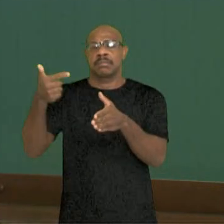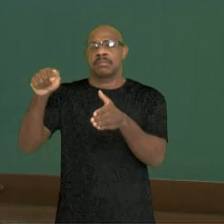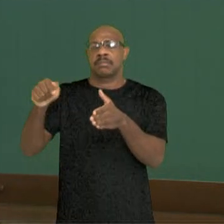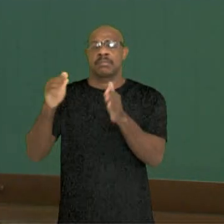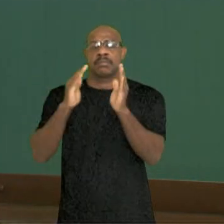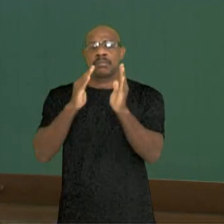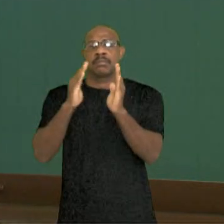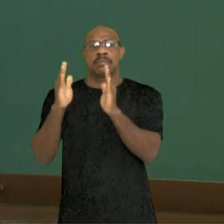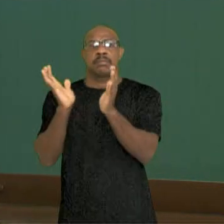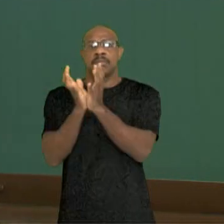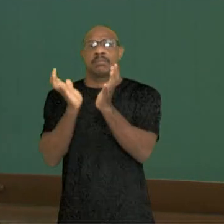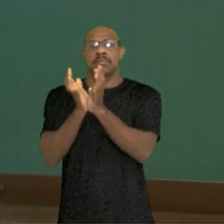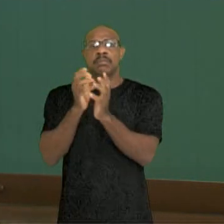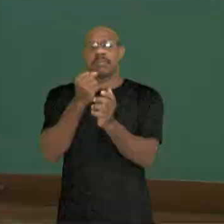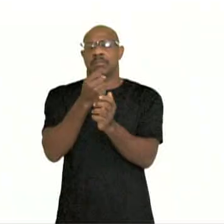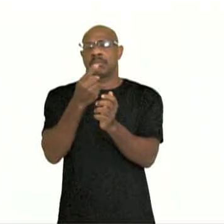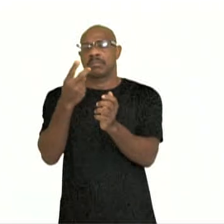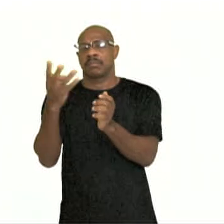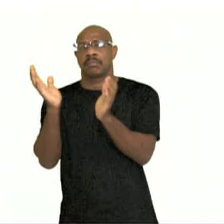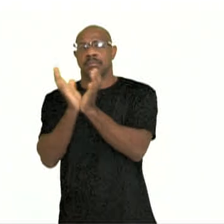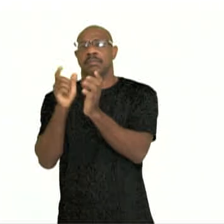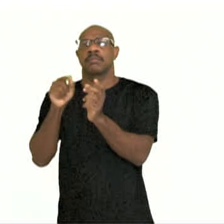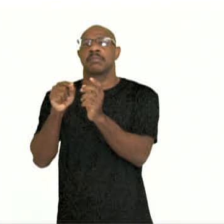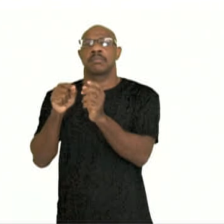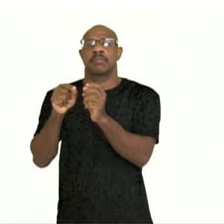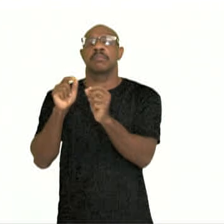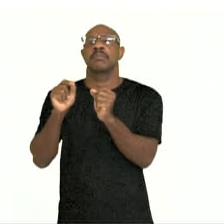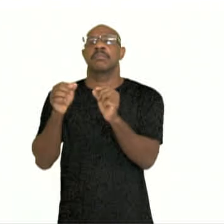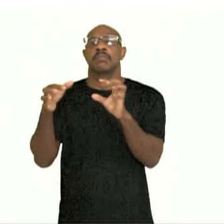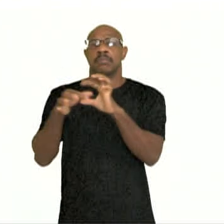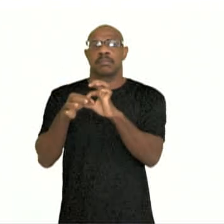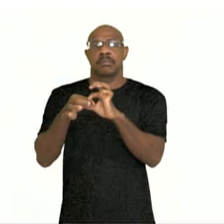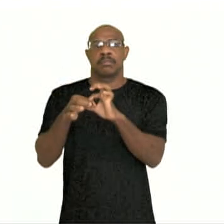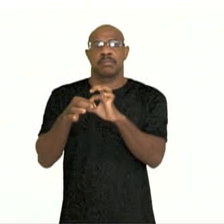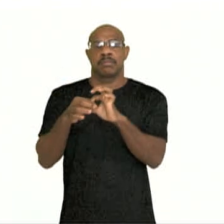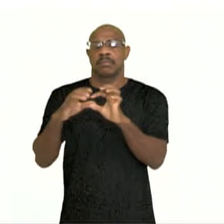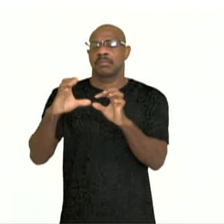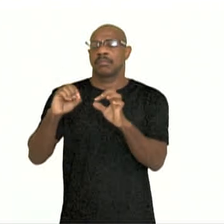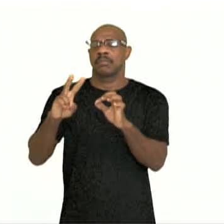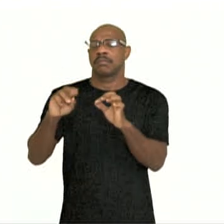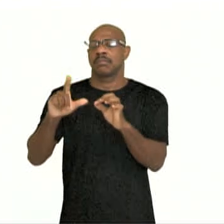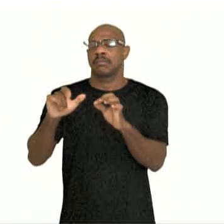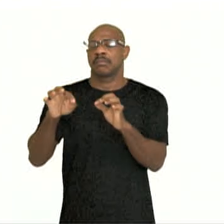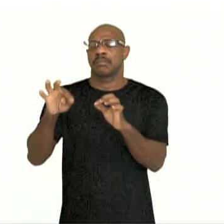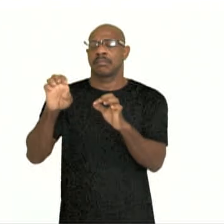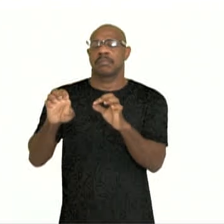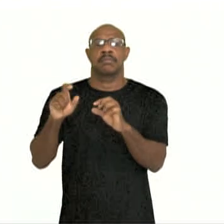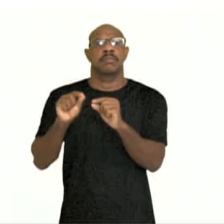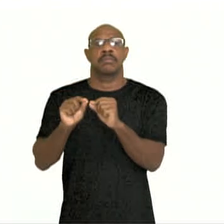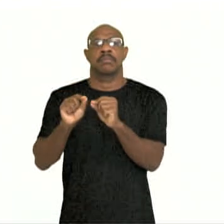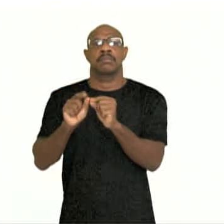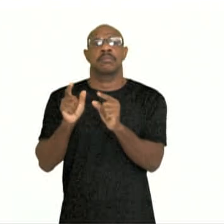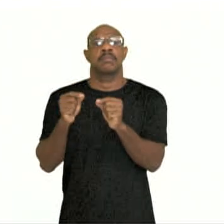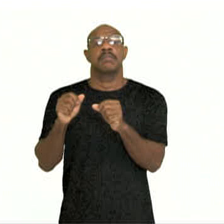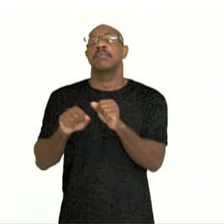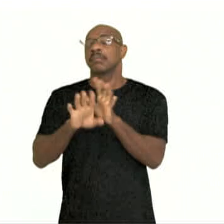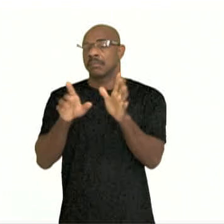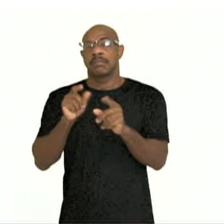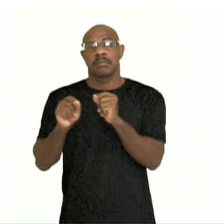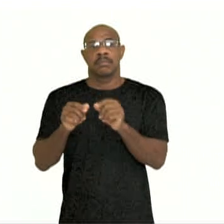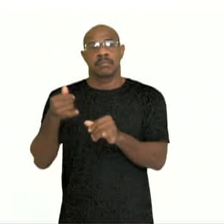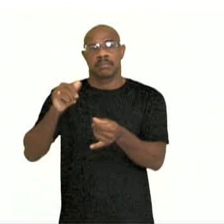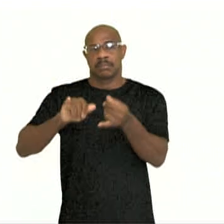4 grupos aqui, eles vão efetivar ligações covalentes. Claro que os